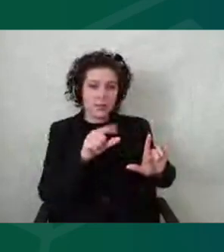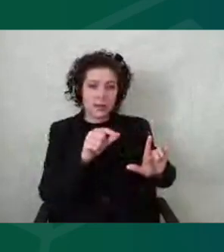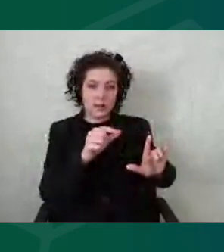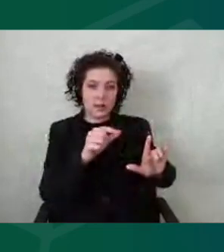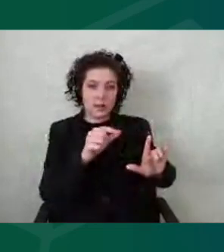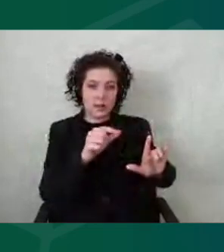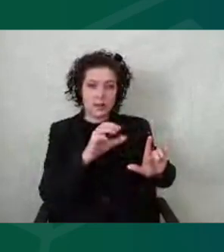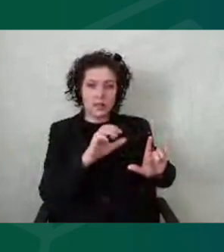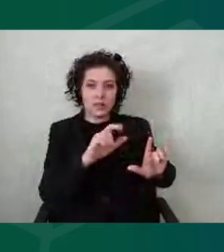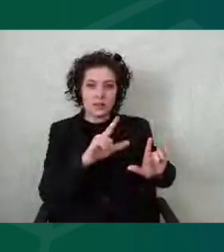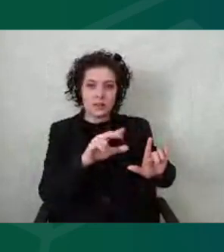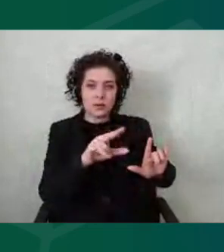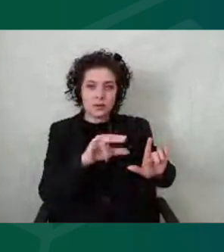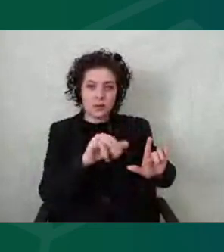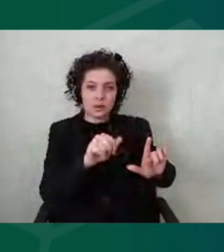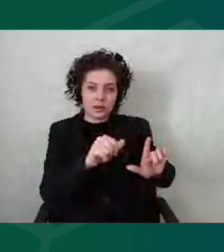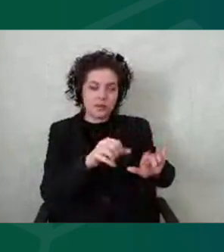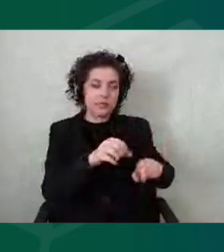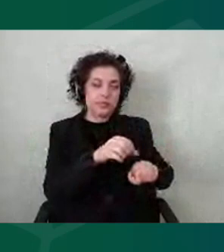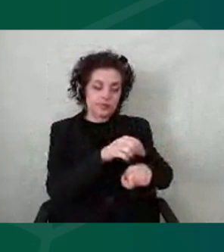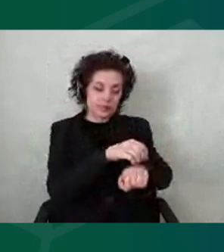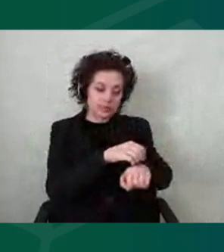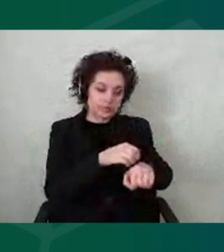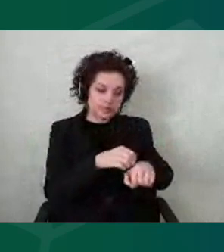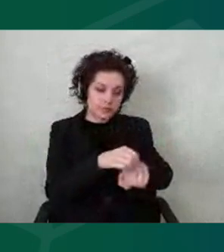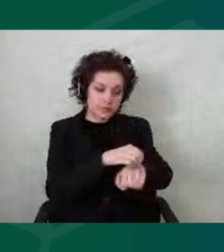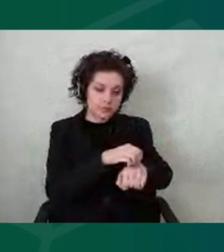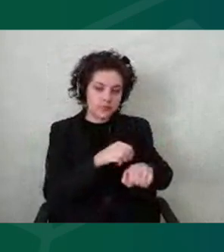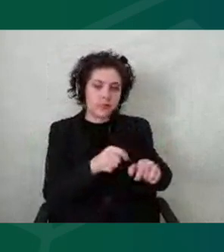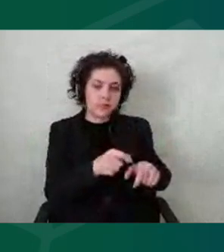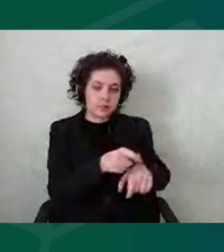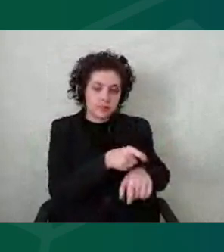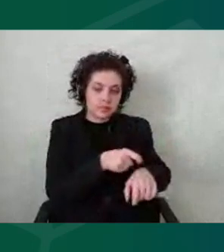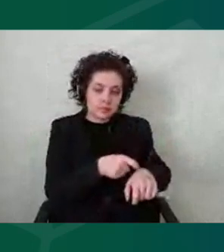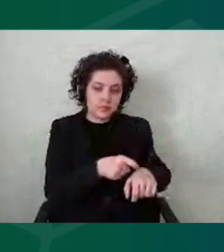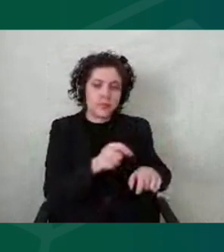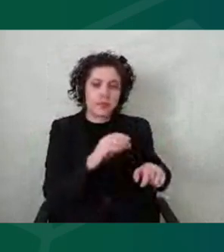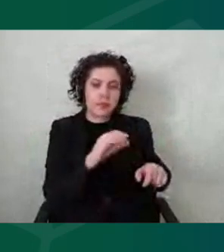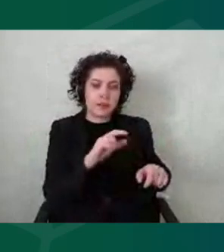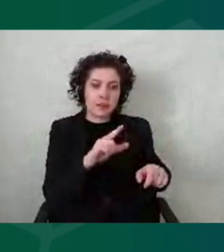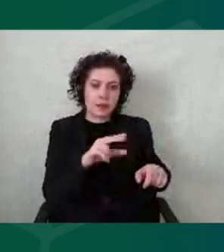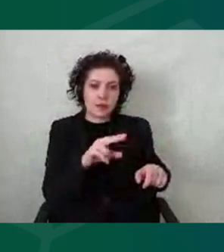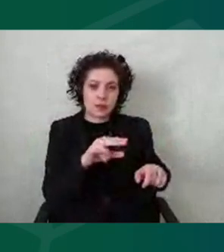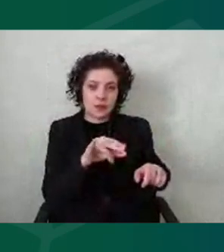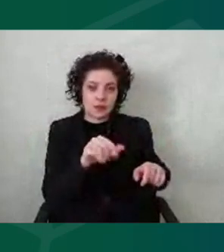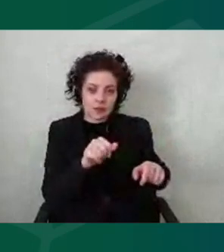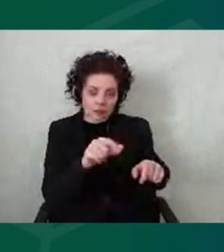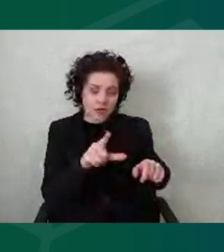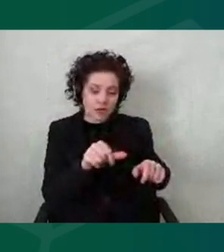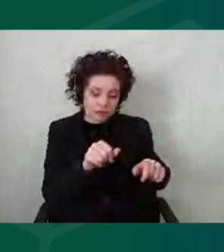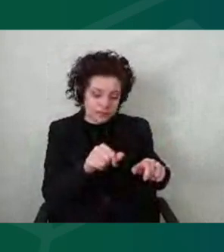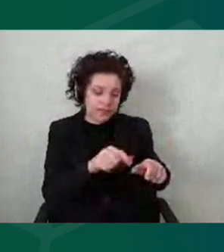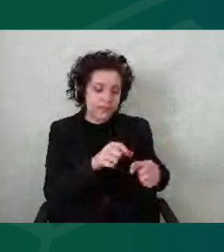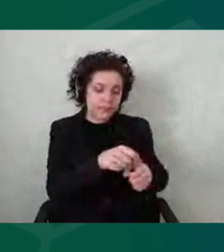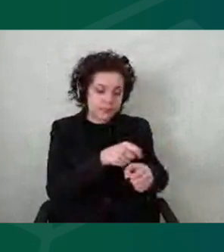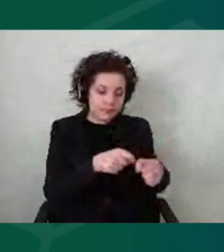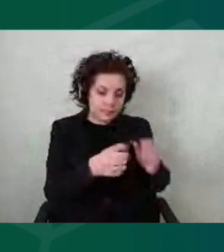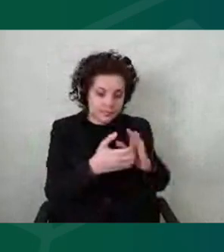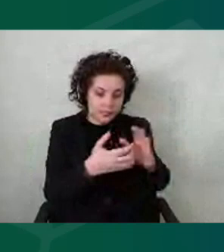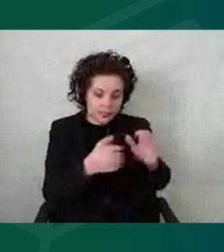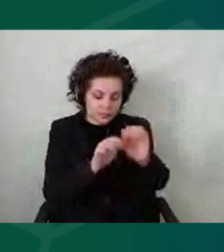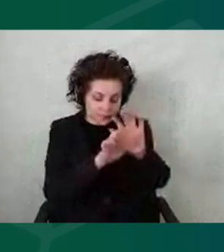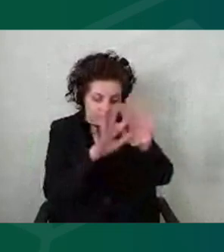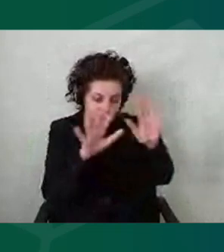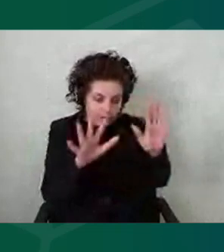Você marca com anticorpos na superfície da célula e você consegue caracterizar claramente, por exemplo,